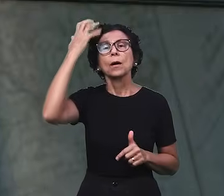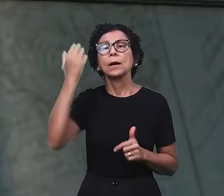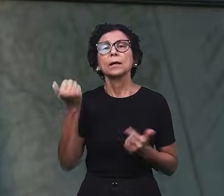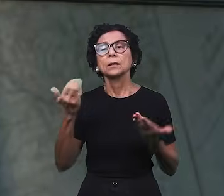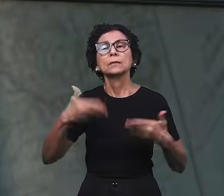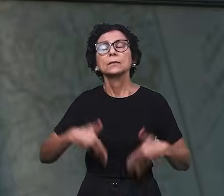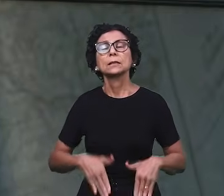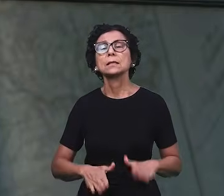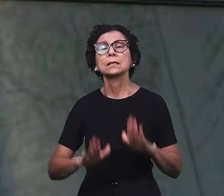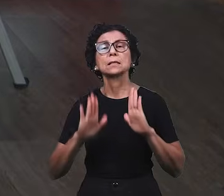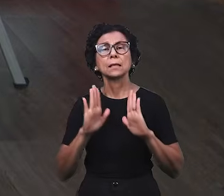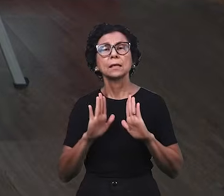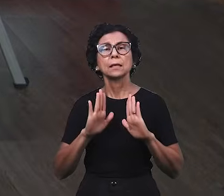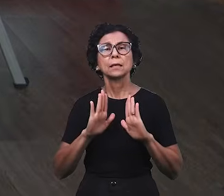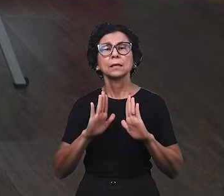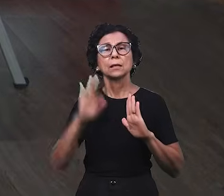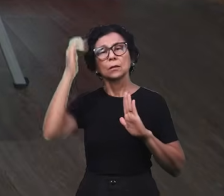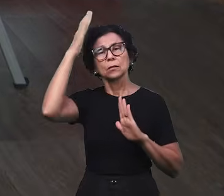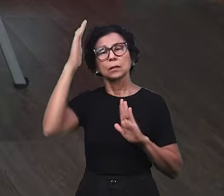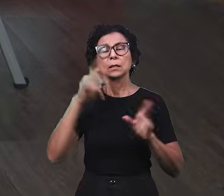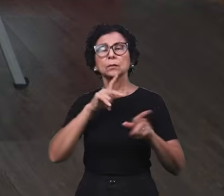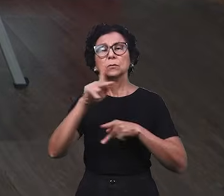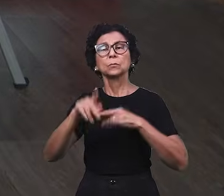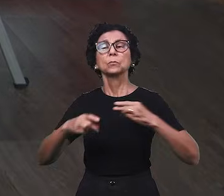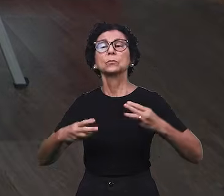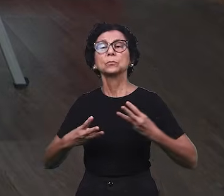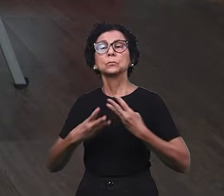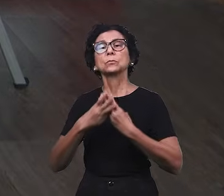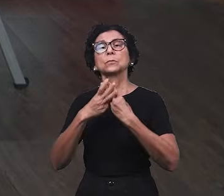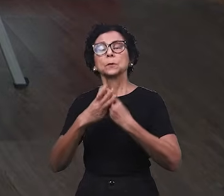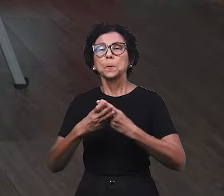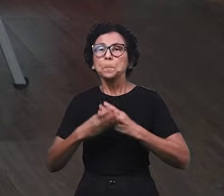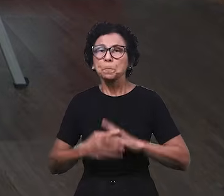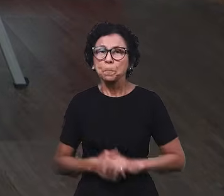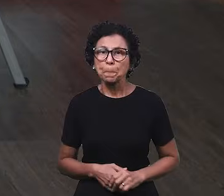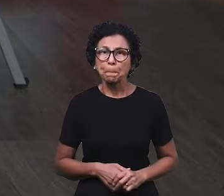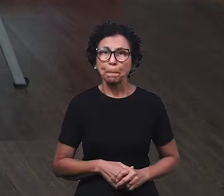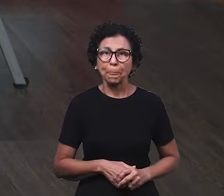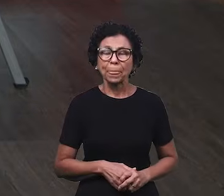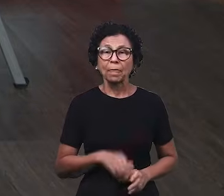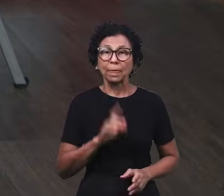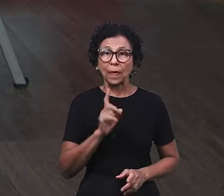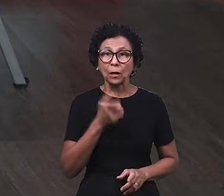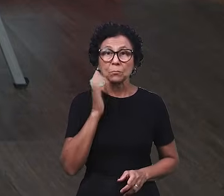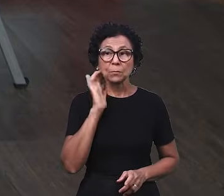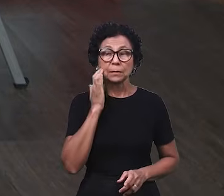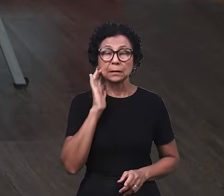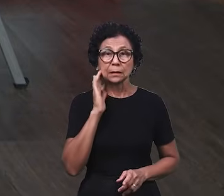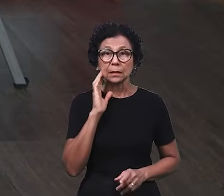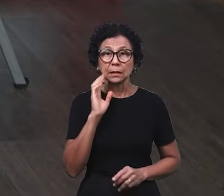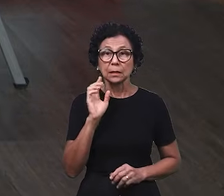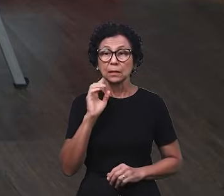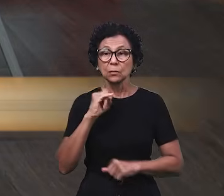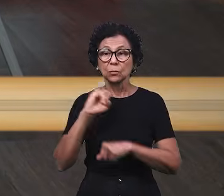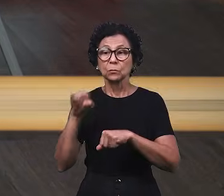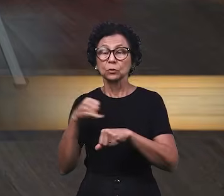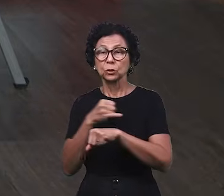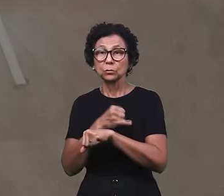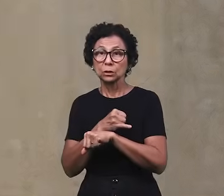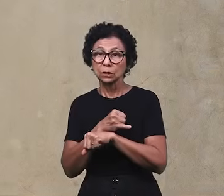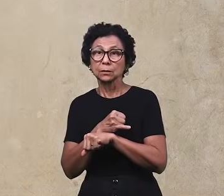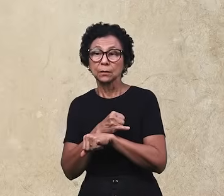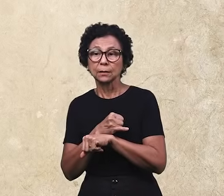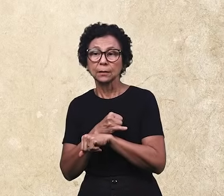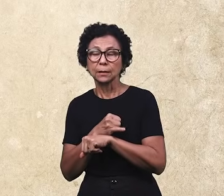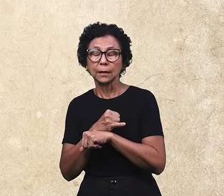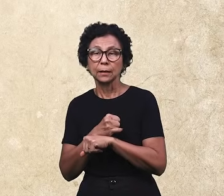dos Judeus vai nascer? E só para nós termos uma noção do quanto isso foi impactante para Jerusalém,